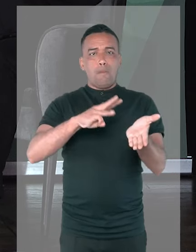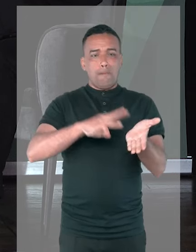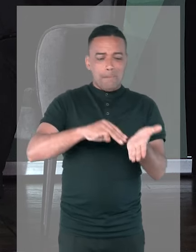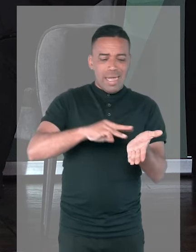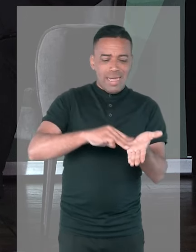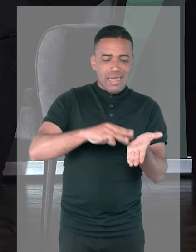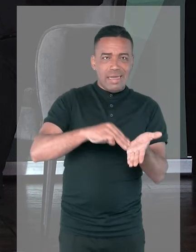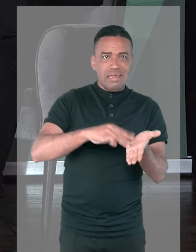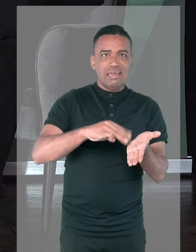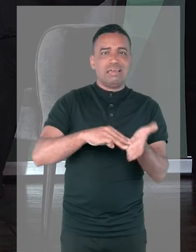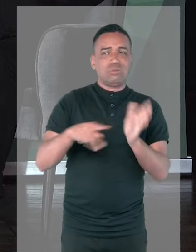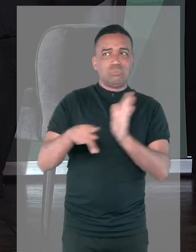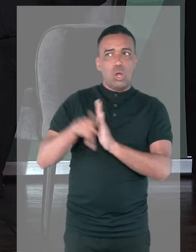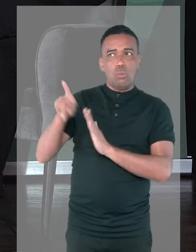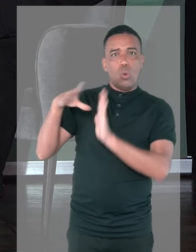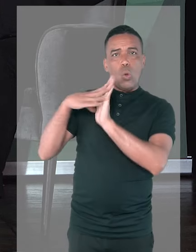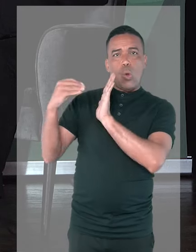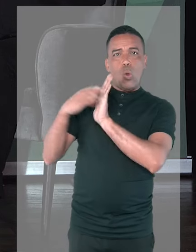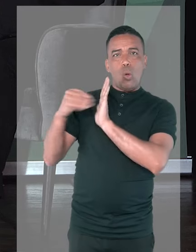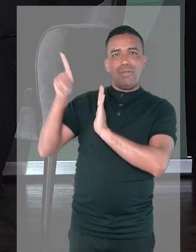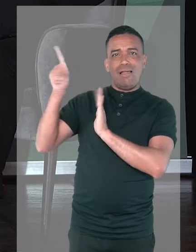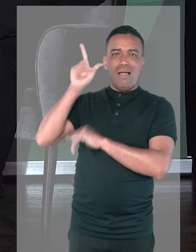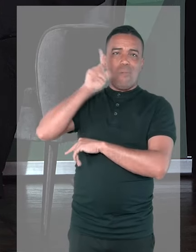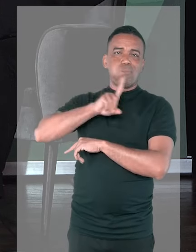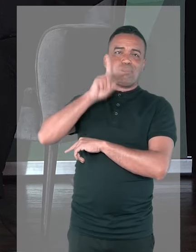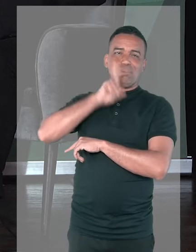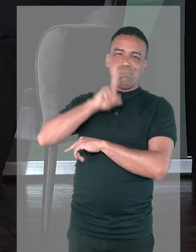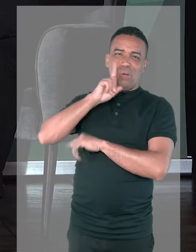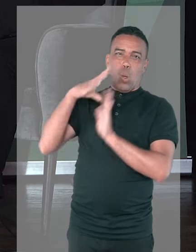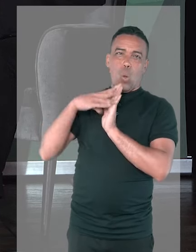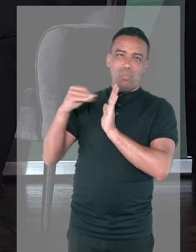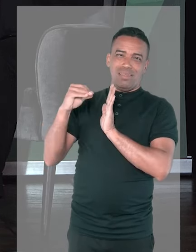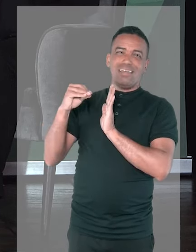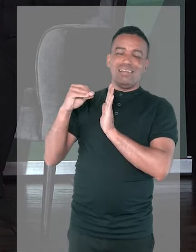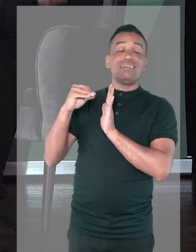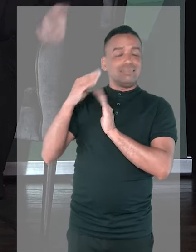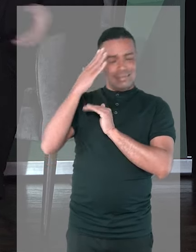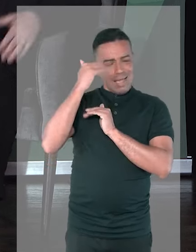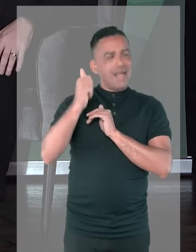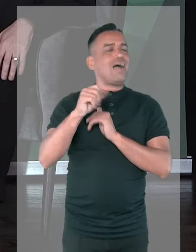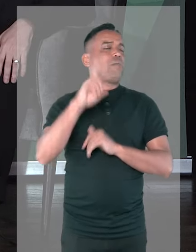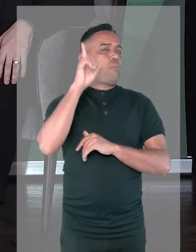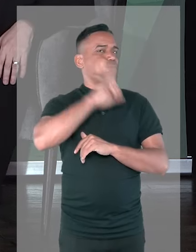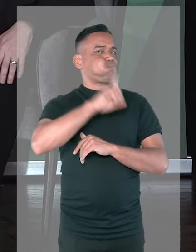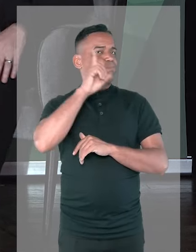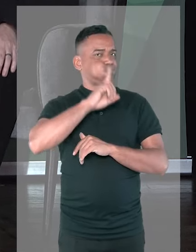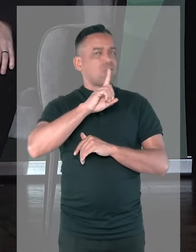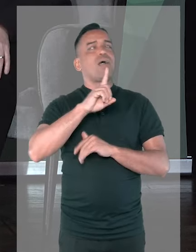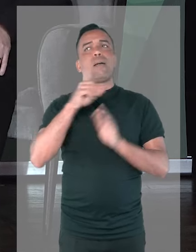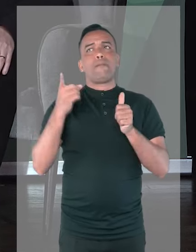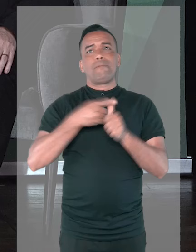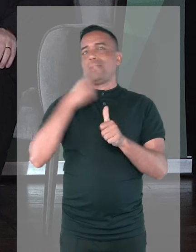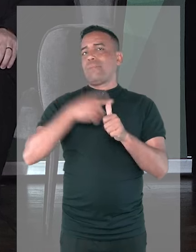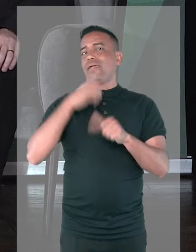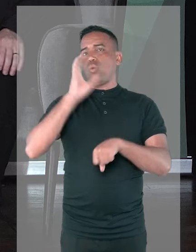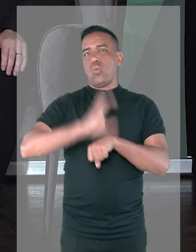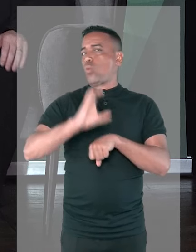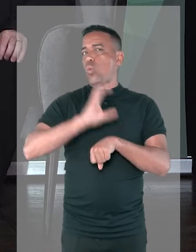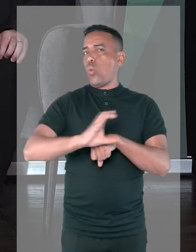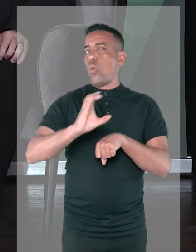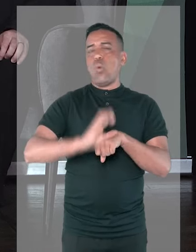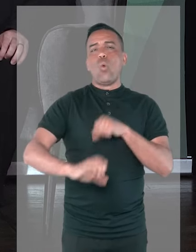oficinas norte-americanas, né? A gente sabe que os Estados Unidos tem primeiros cursos de escrita,